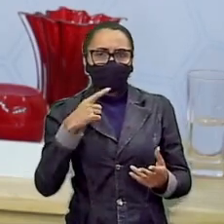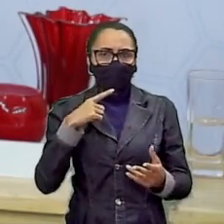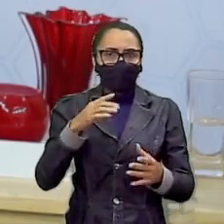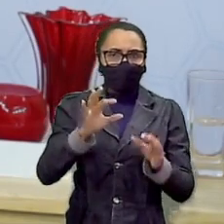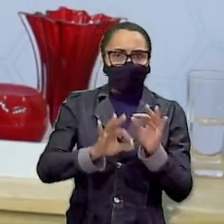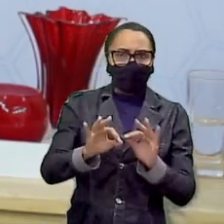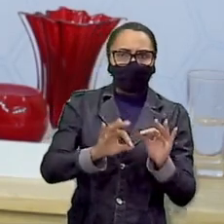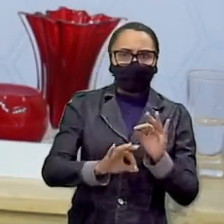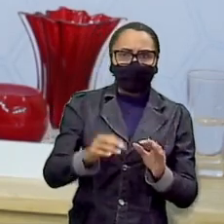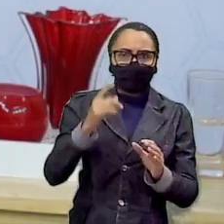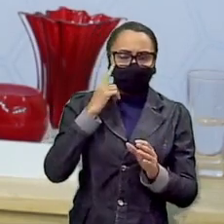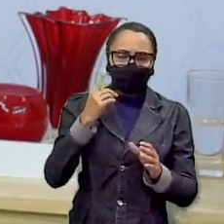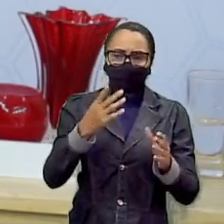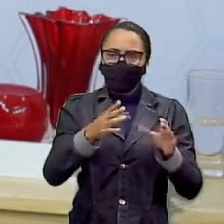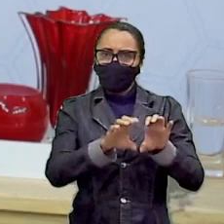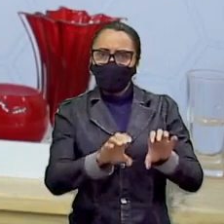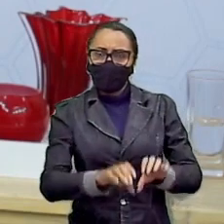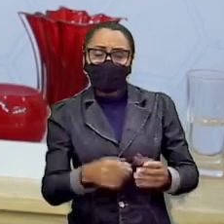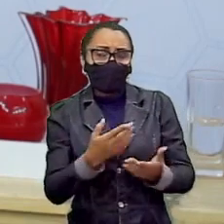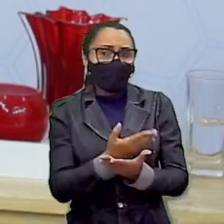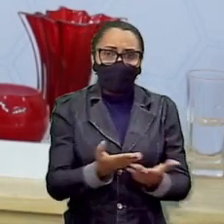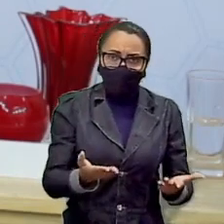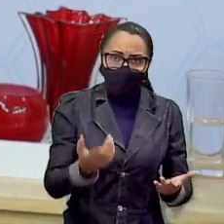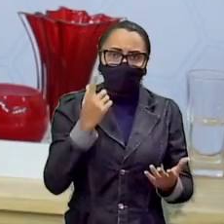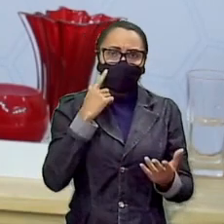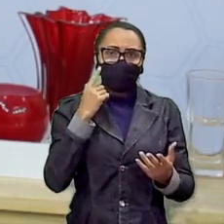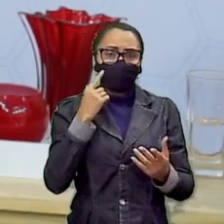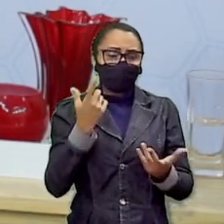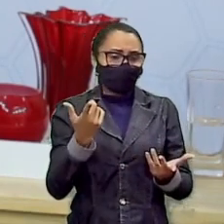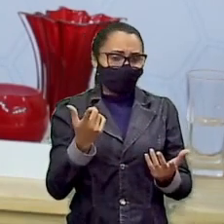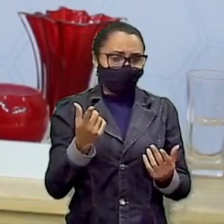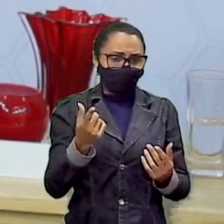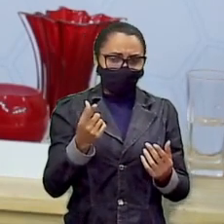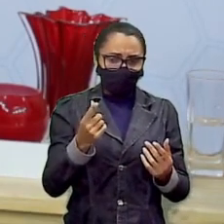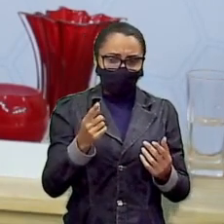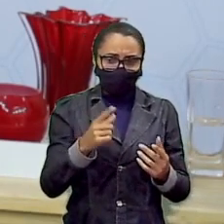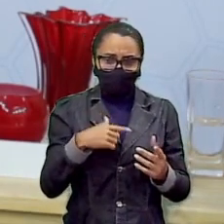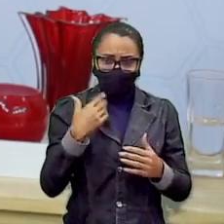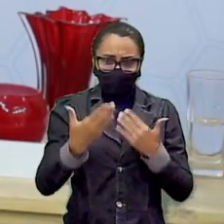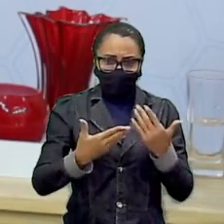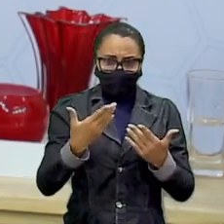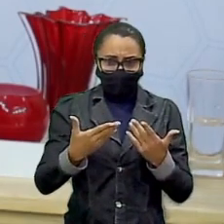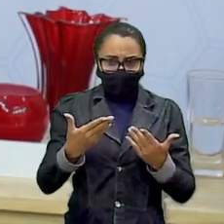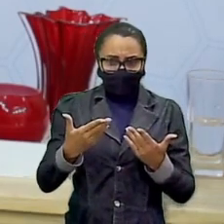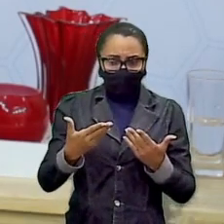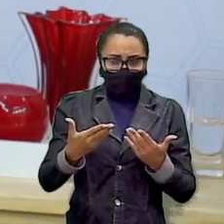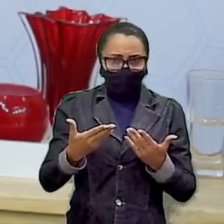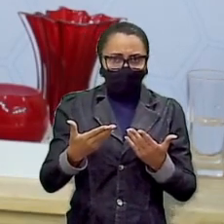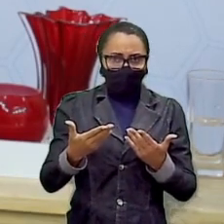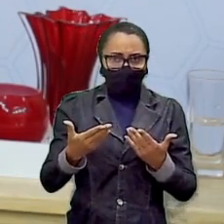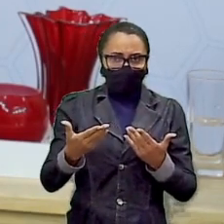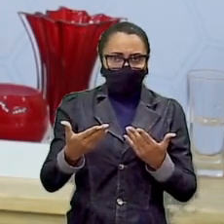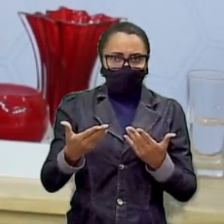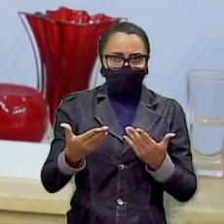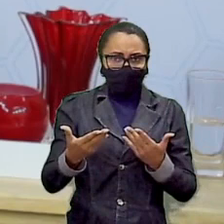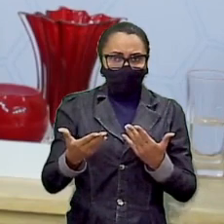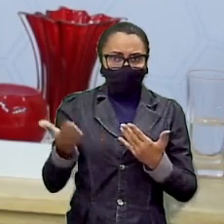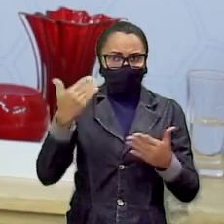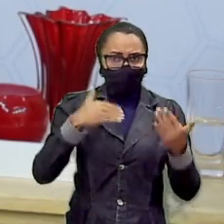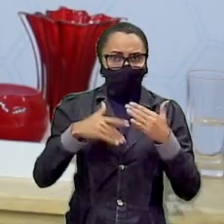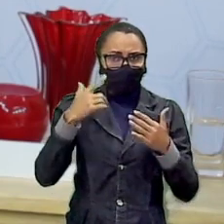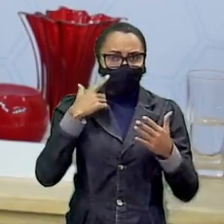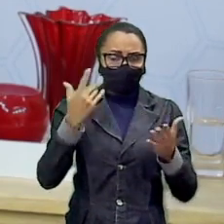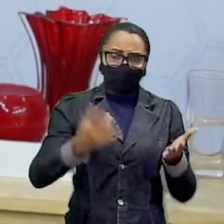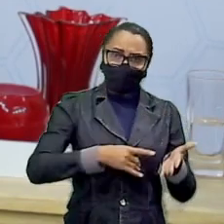o PCMAT da obra, e aí, no mínimo, eu vou receber uma notificação, né,